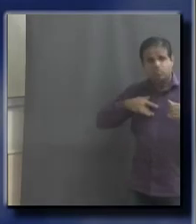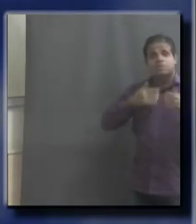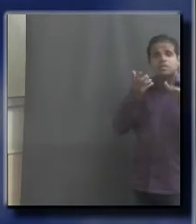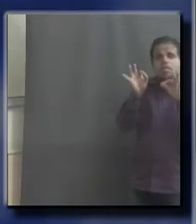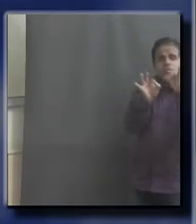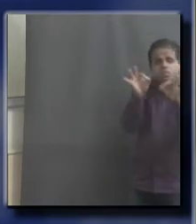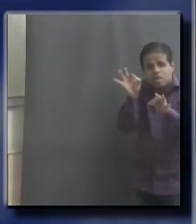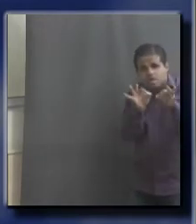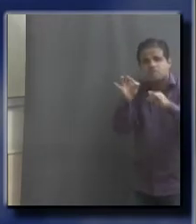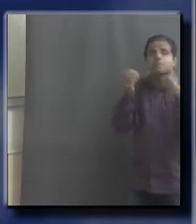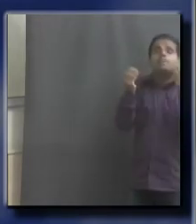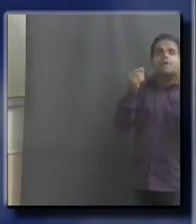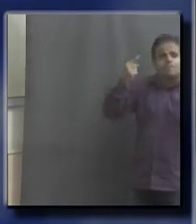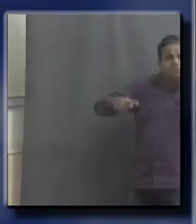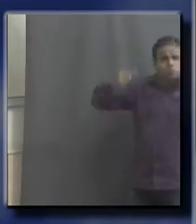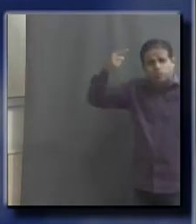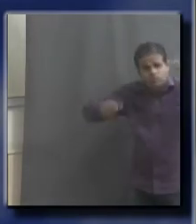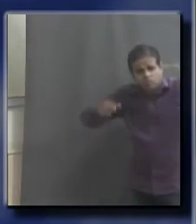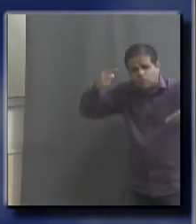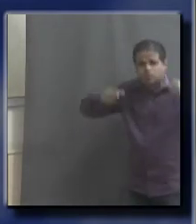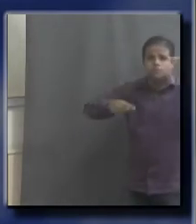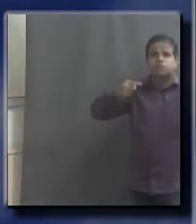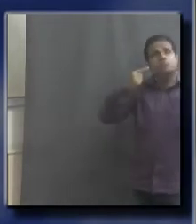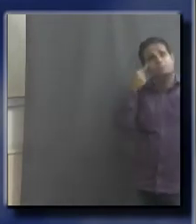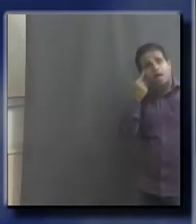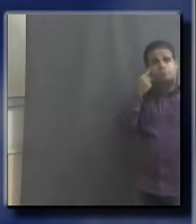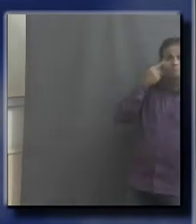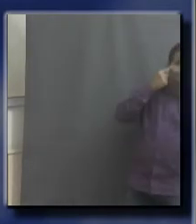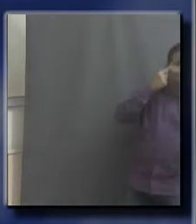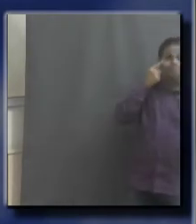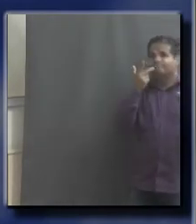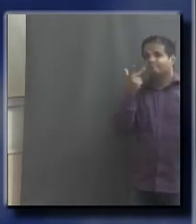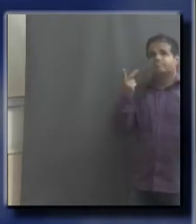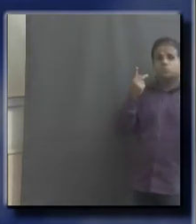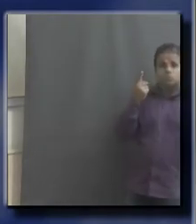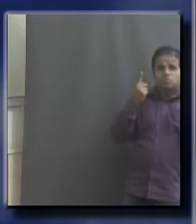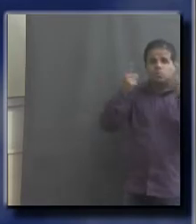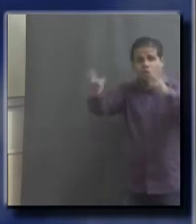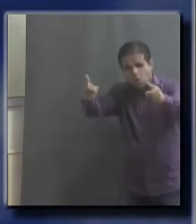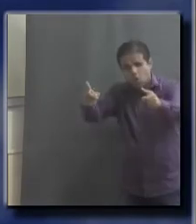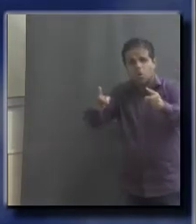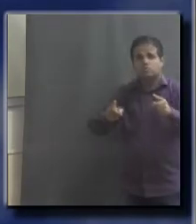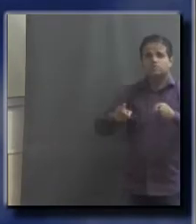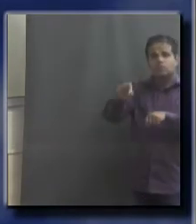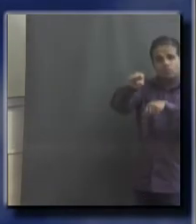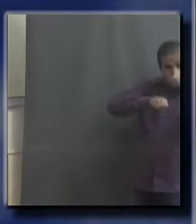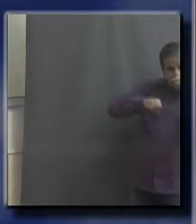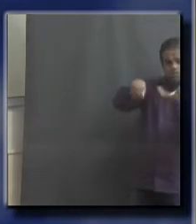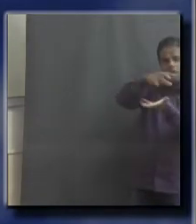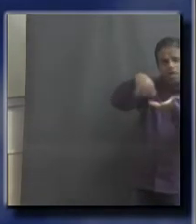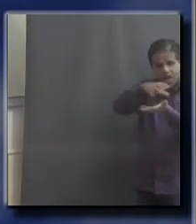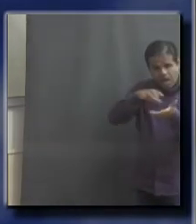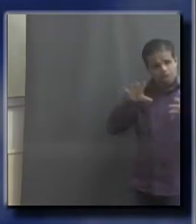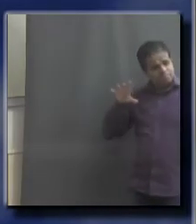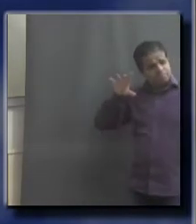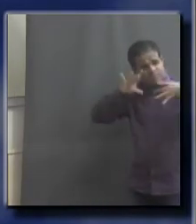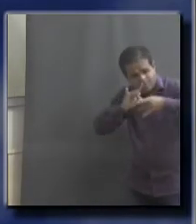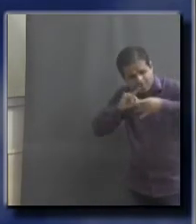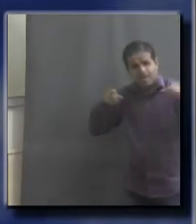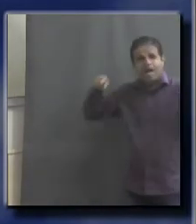para discutir e para se contrapor à formação nas áreas vinculadas à